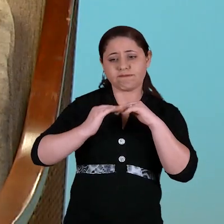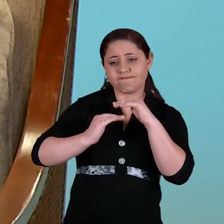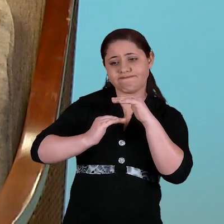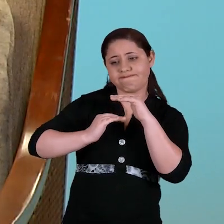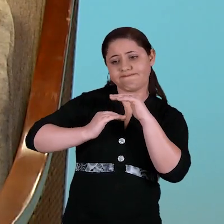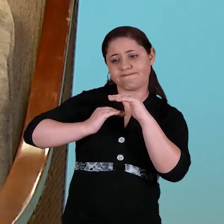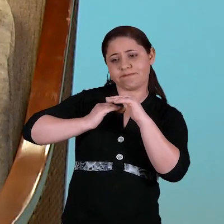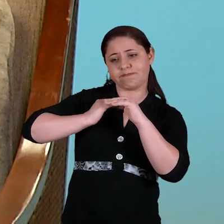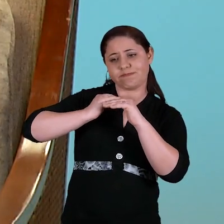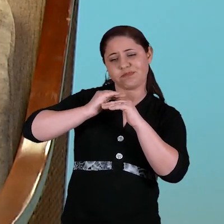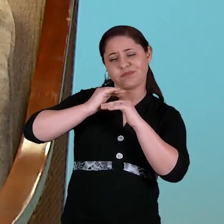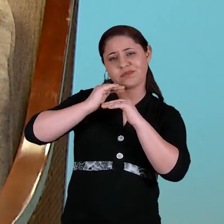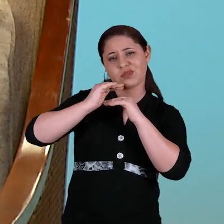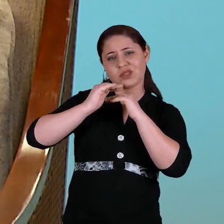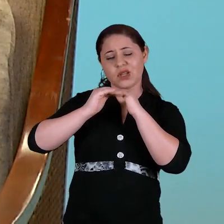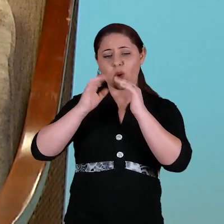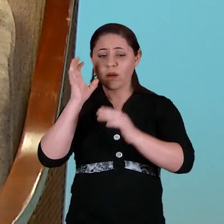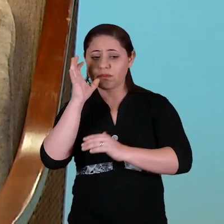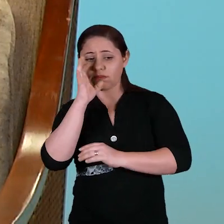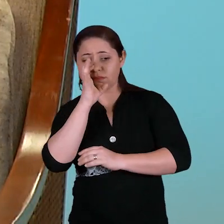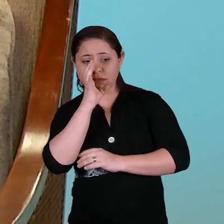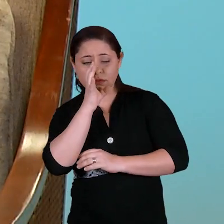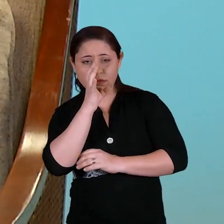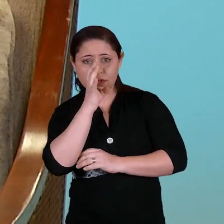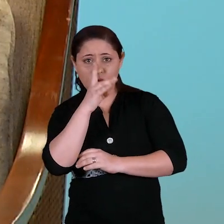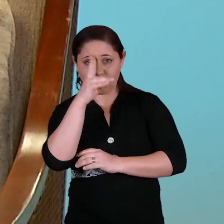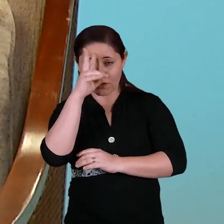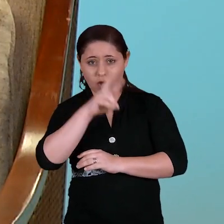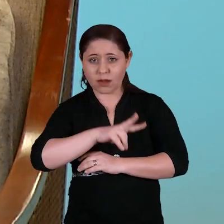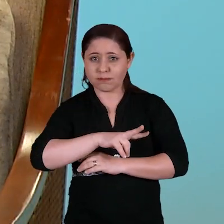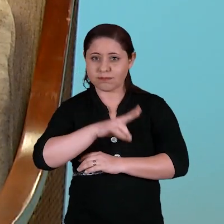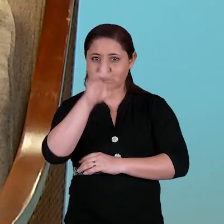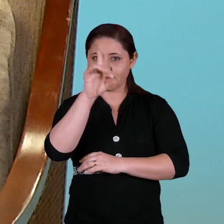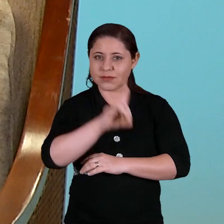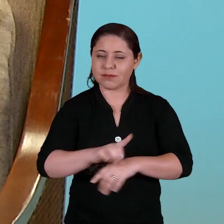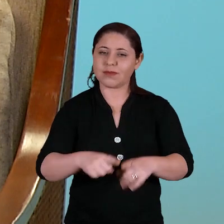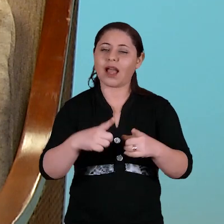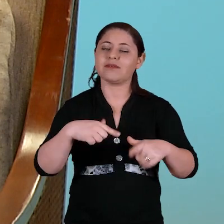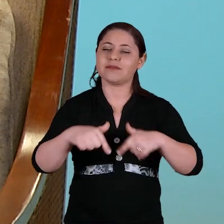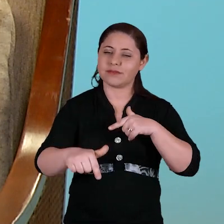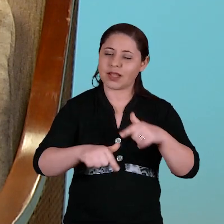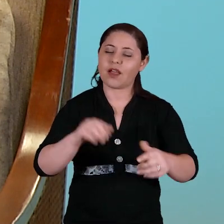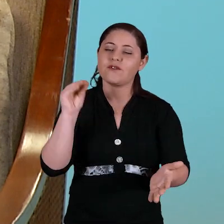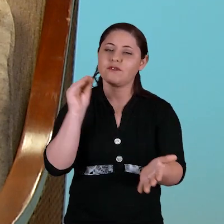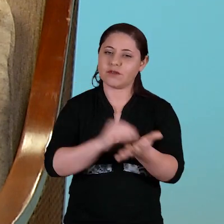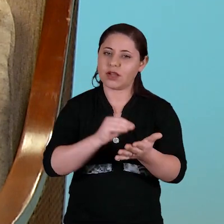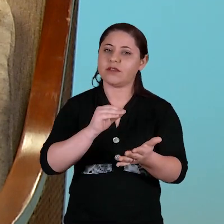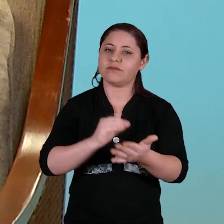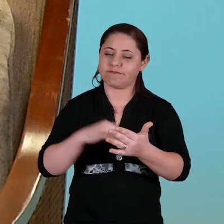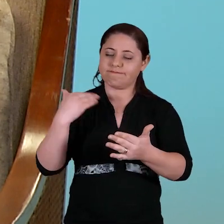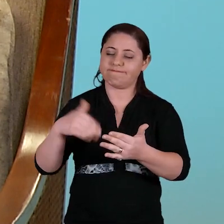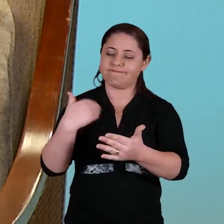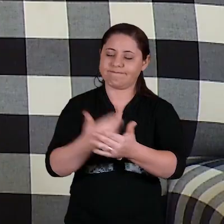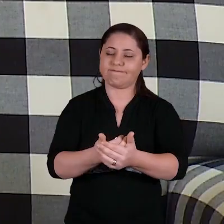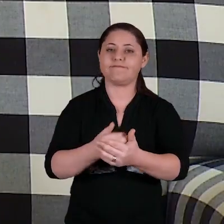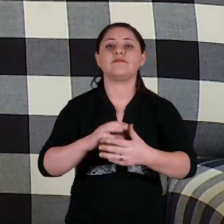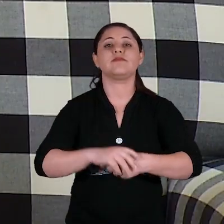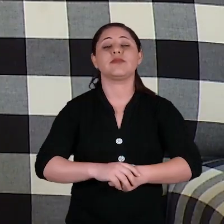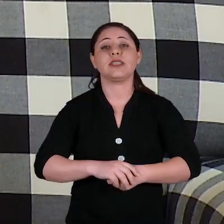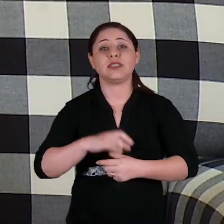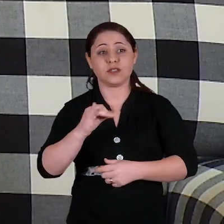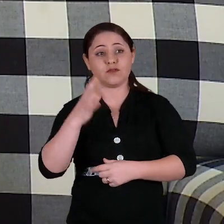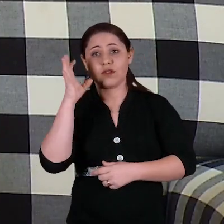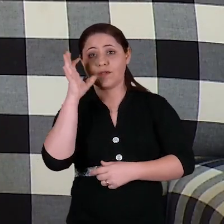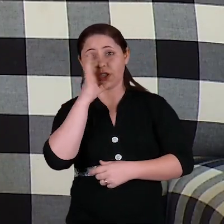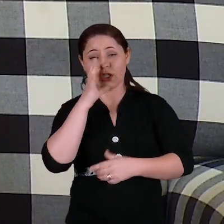que sim, a gente tem começado a olhar para essas pessoas, mas ainda tem muito trabalho, ainda tem muito a se fazer pela frente. Bom, e se você